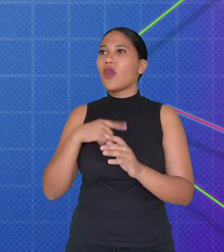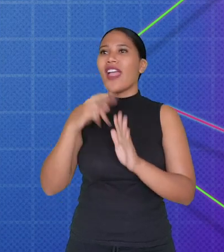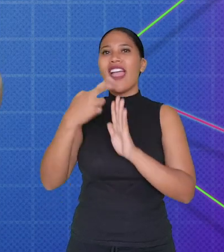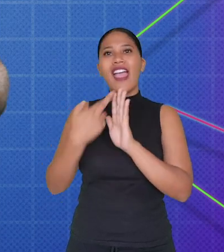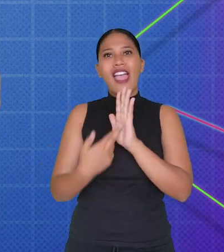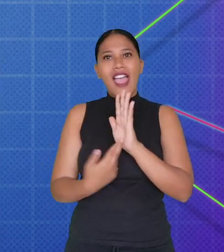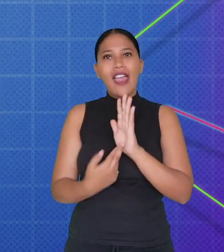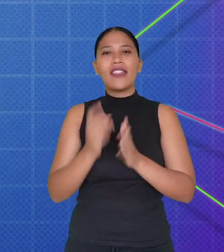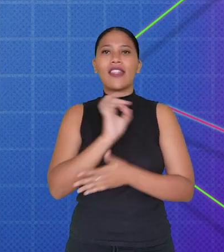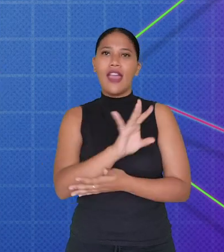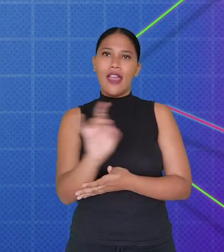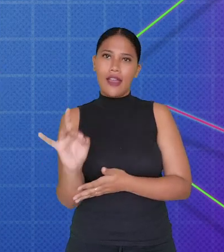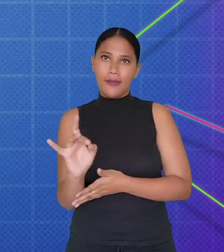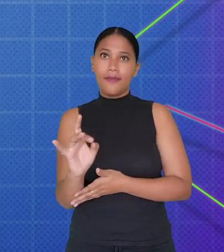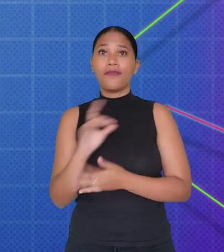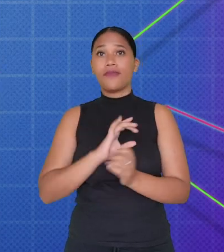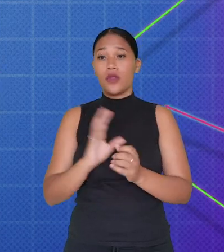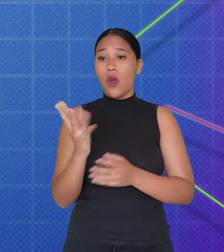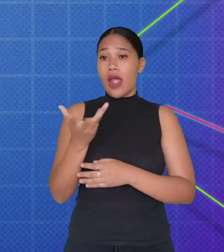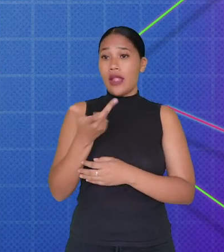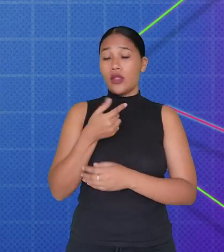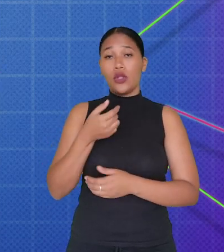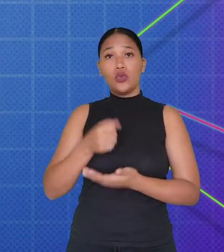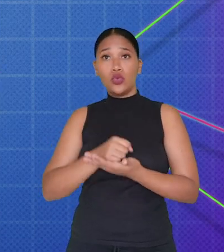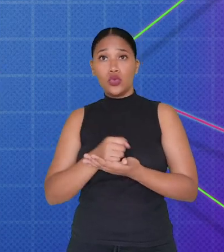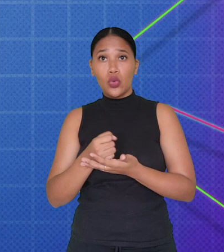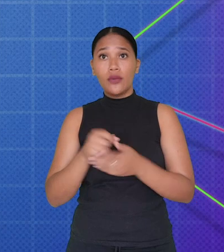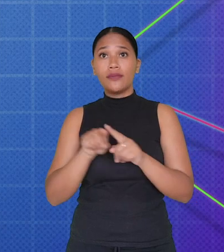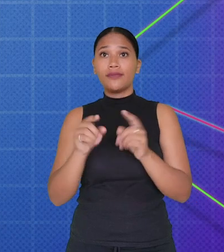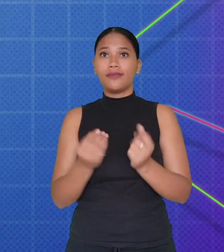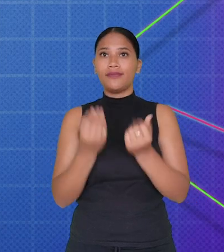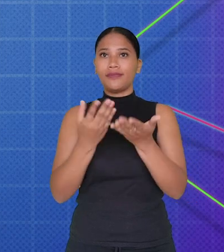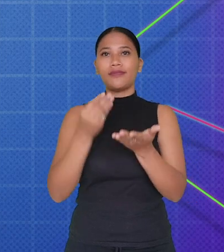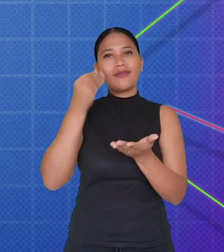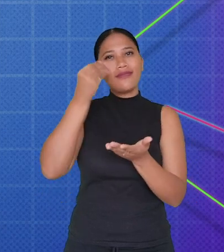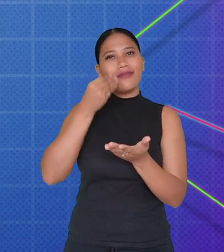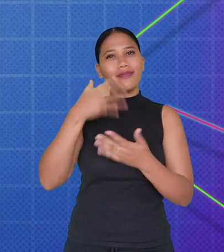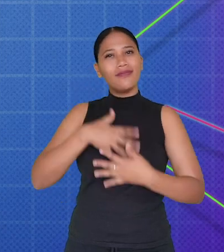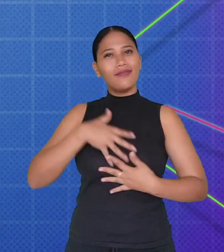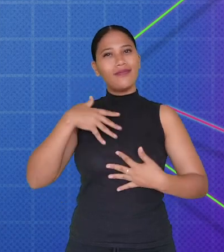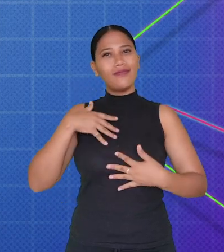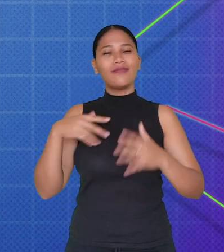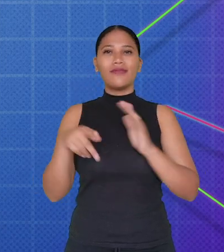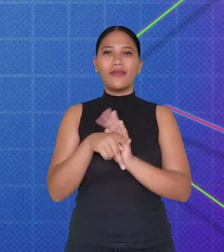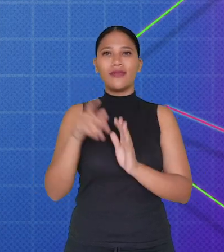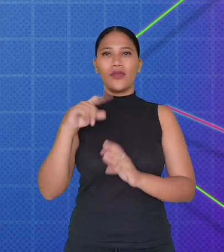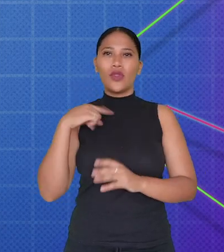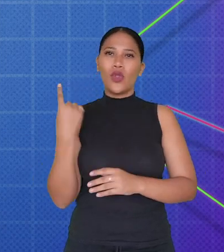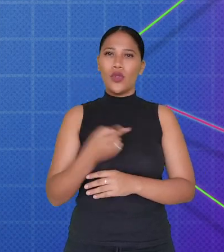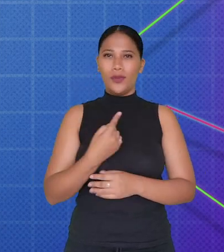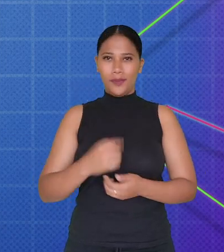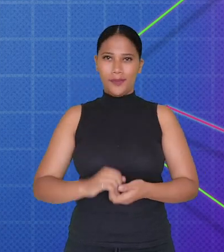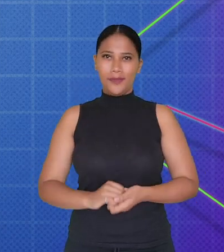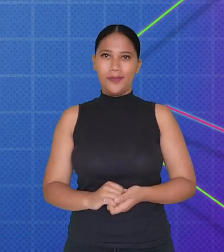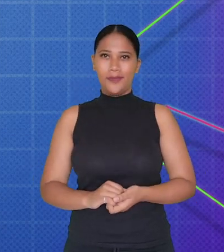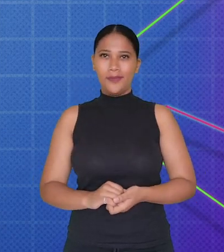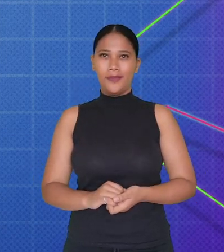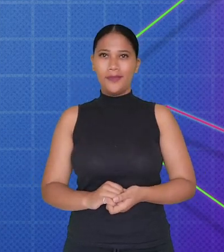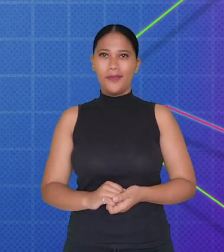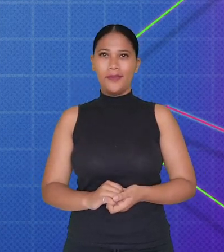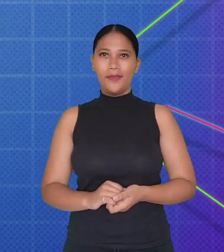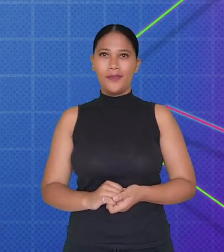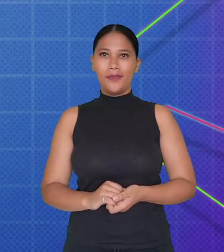plataforma dessa forma poderão garantir a qualidade do jogo e proporcionar uma experiência de jogo satisfatória para todos os